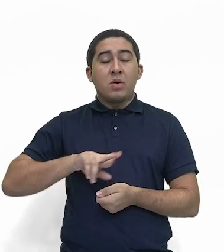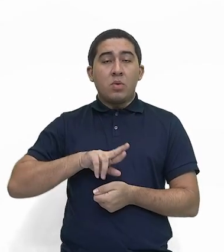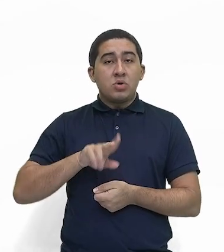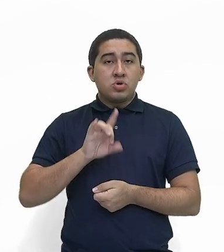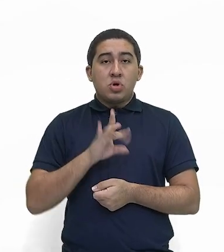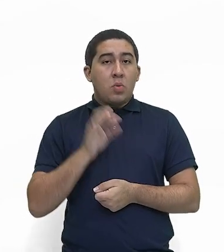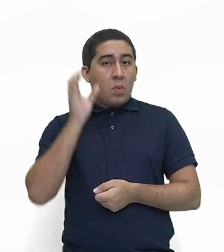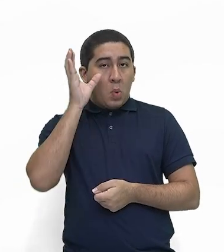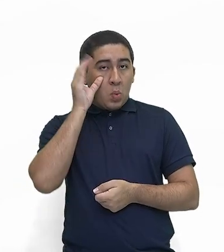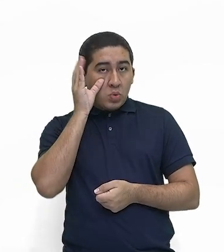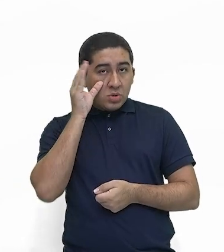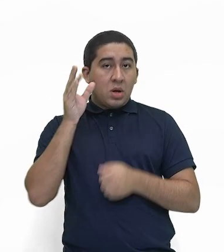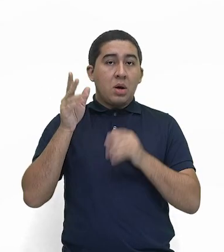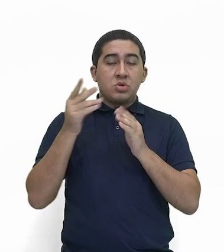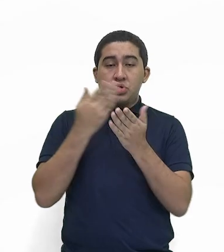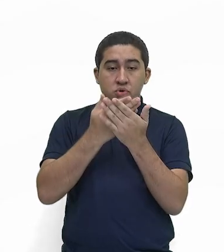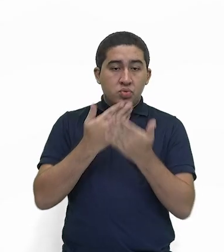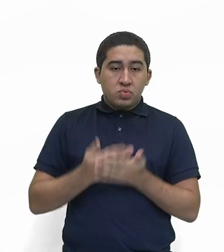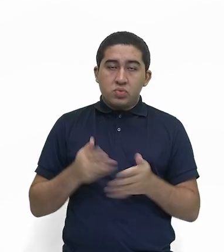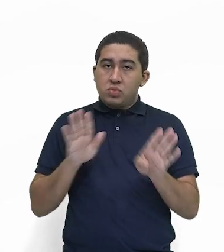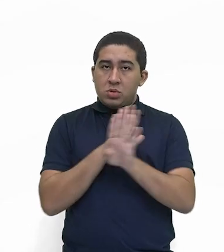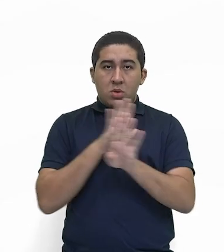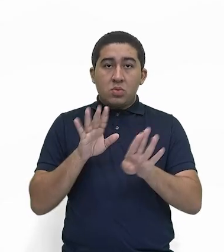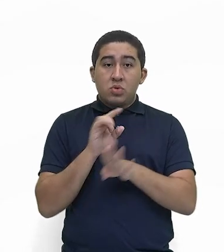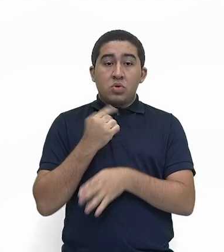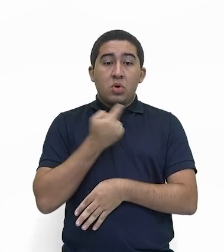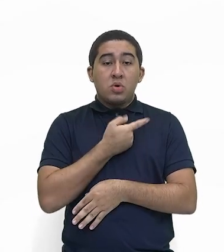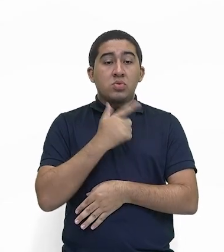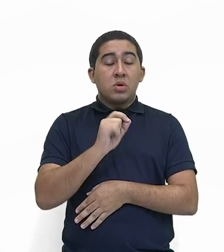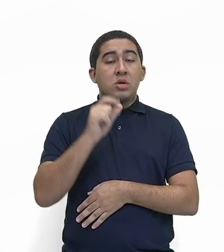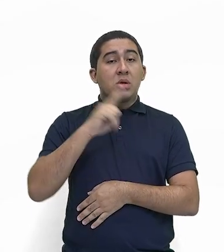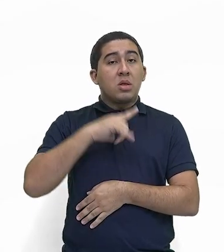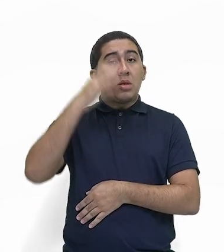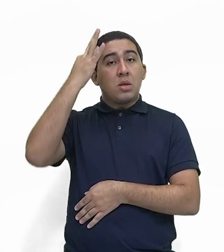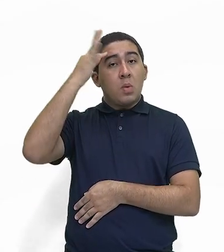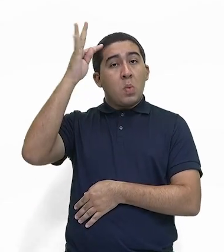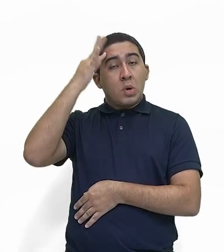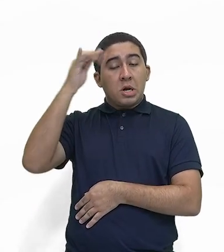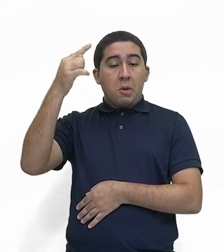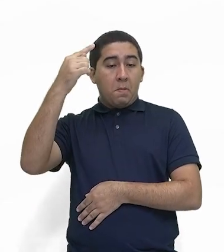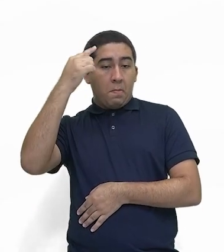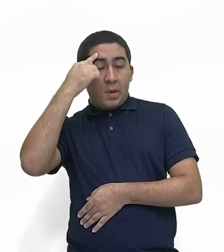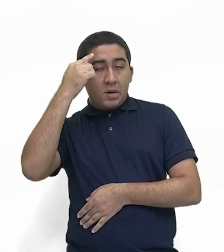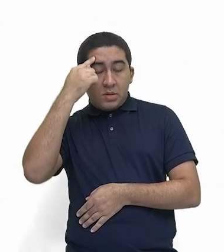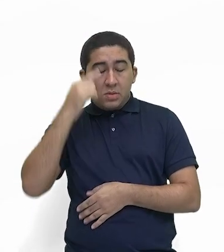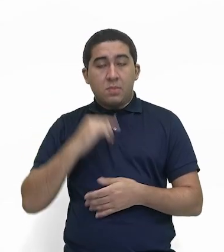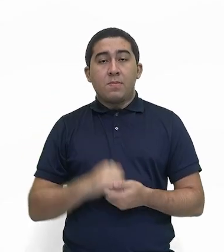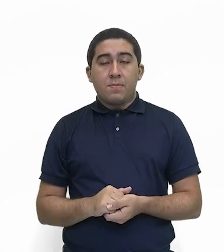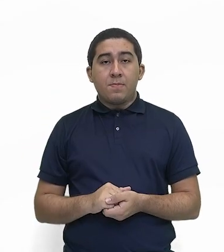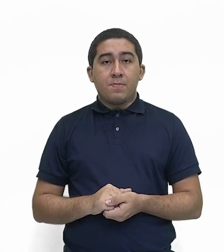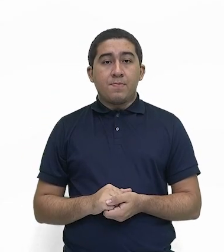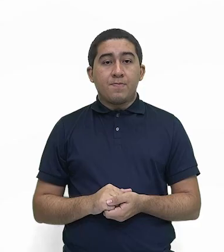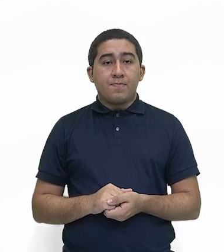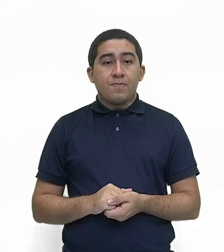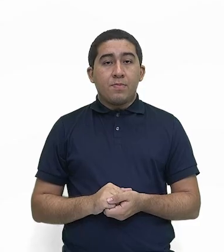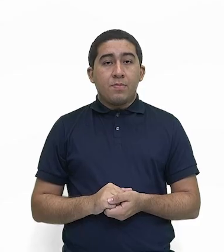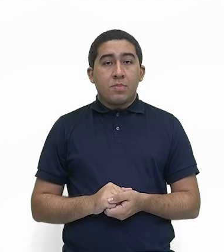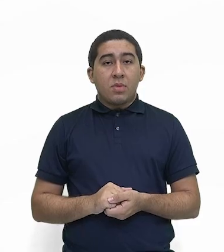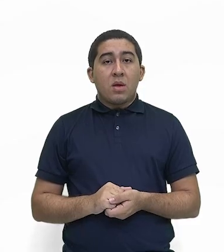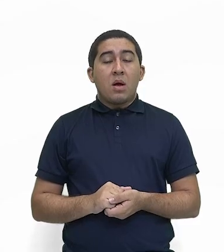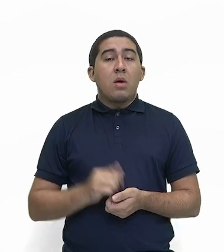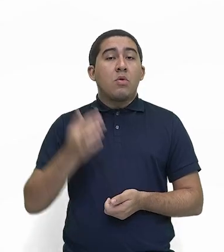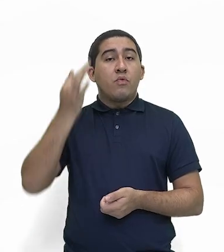curiosidade intelectual, né? Nós não estamos aqui apenas especulando, mas nós estamos aqui pensando, né? É uma bússola, né? A filosofia